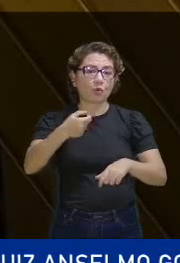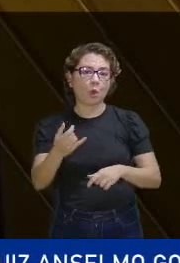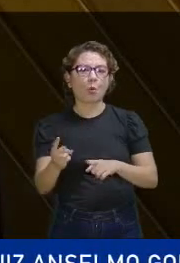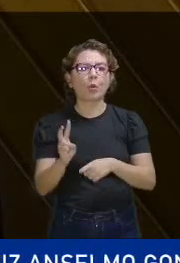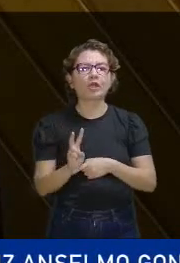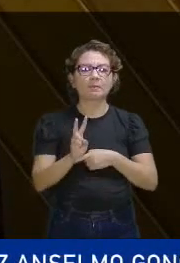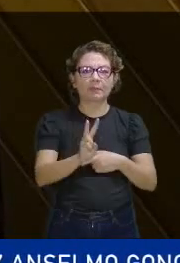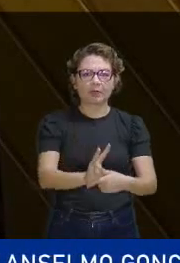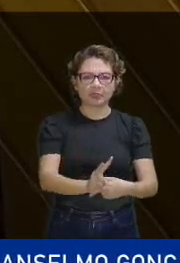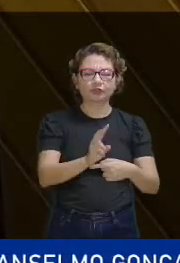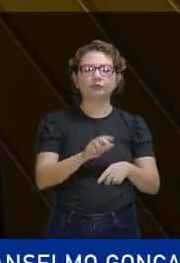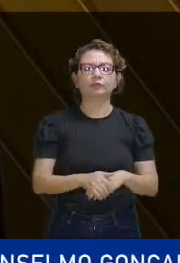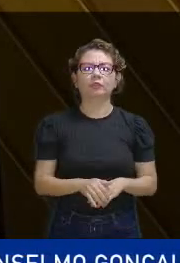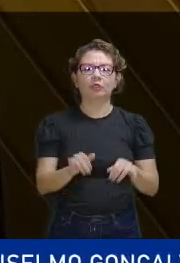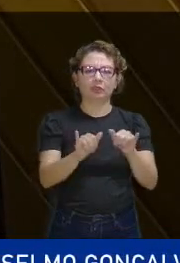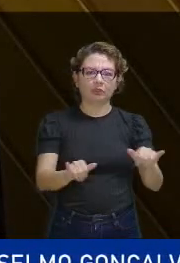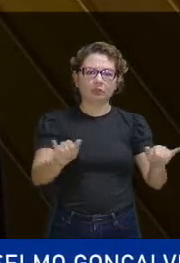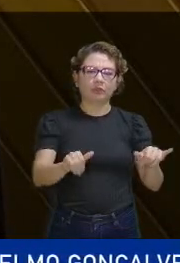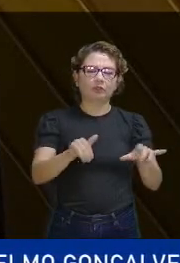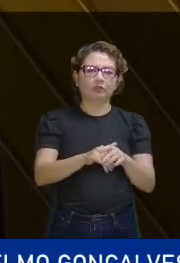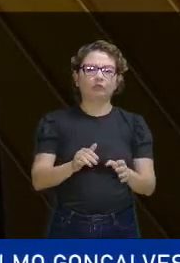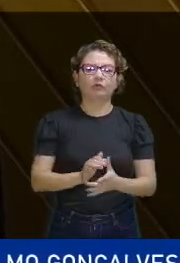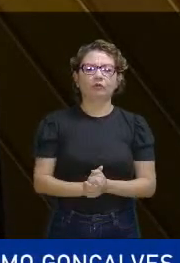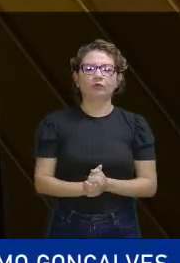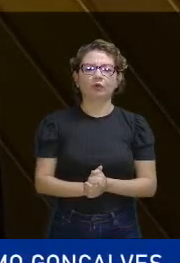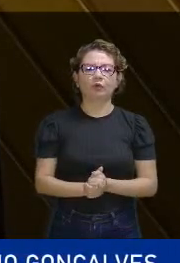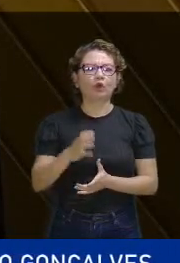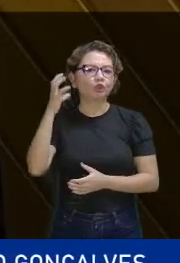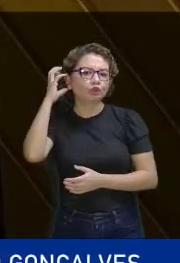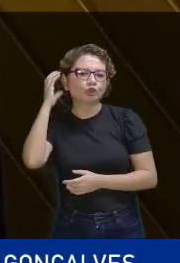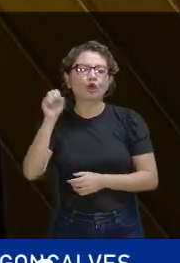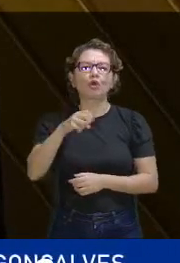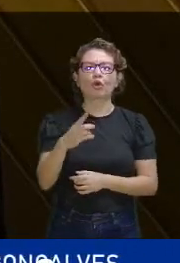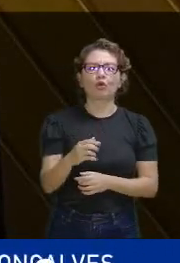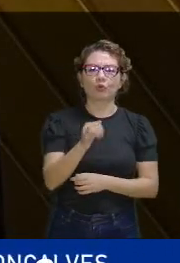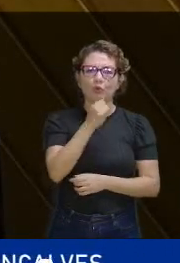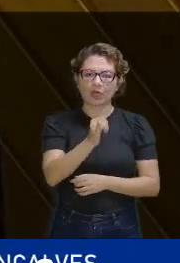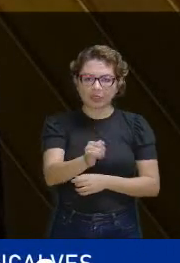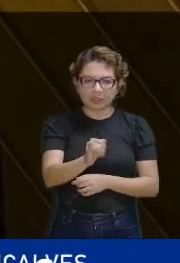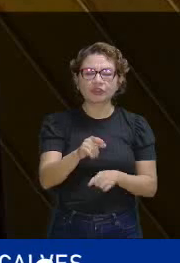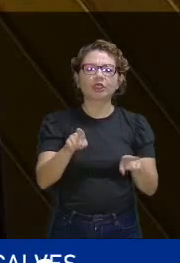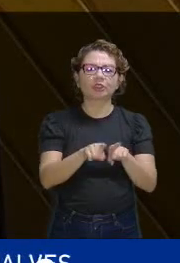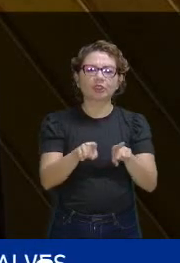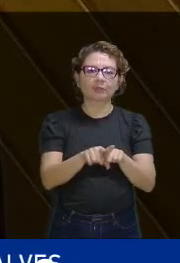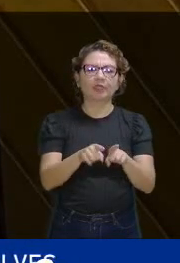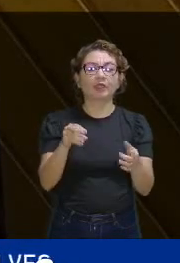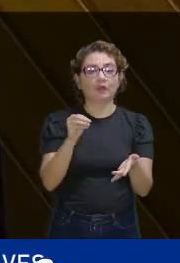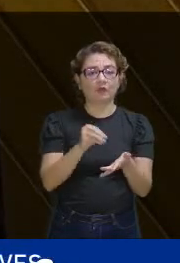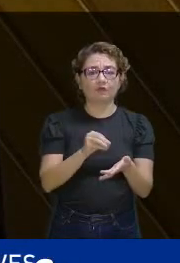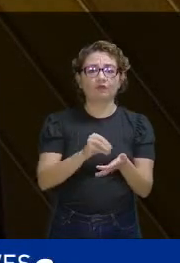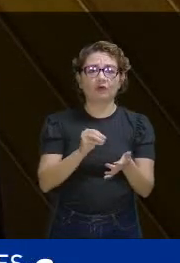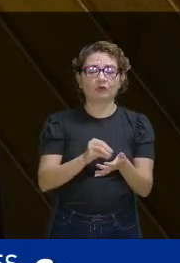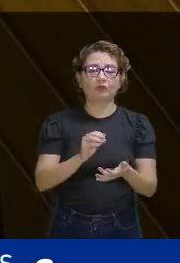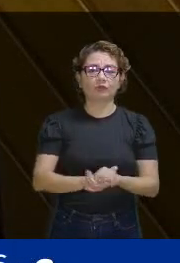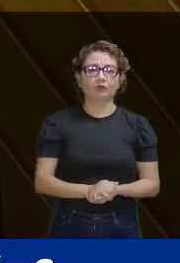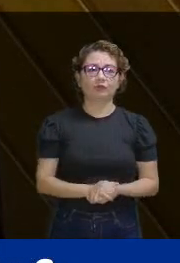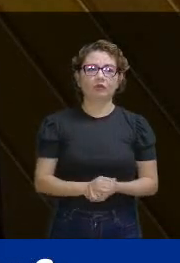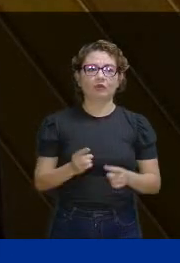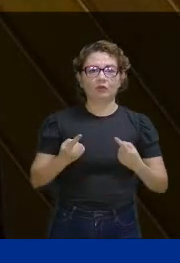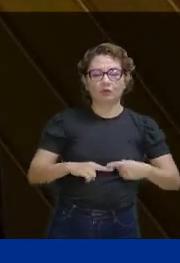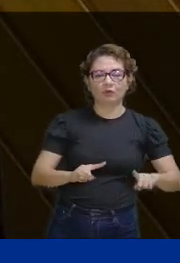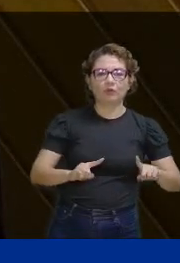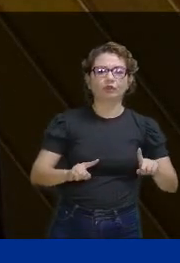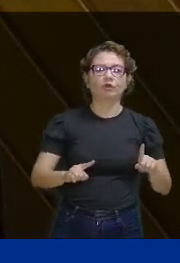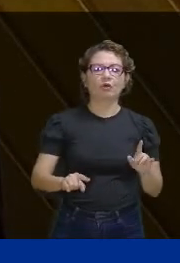veículos, publicidade com carro de som ou despesas com gerador de energia, o que poderia caracterizar a violação ao